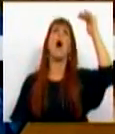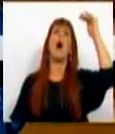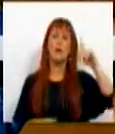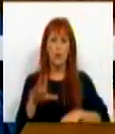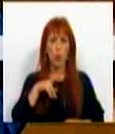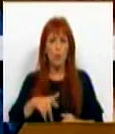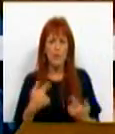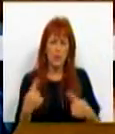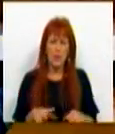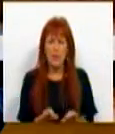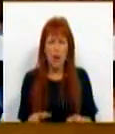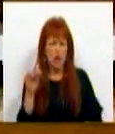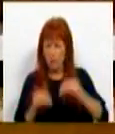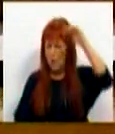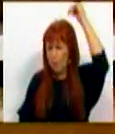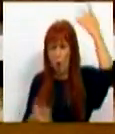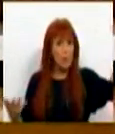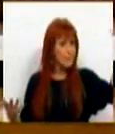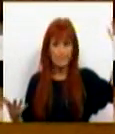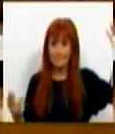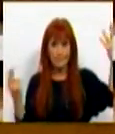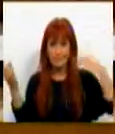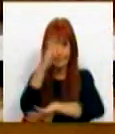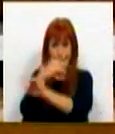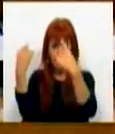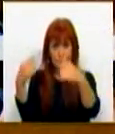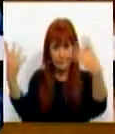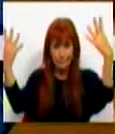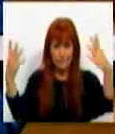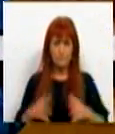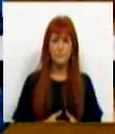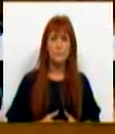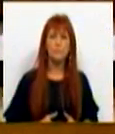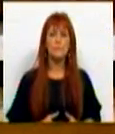num país que tem as maiores desigualdades na União Europeia.